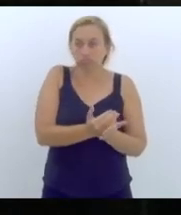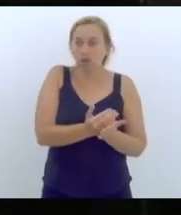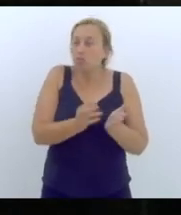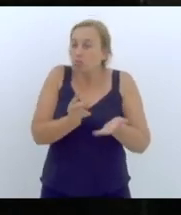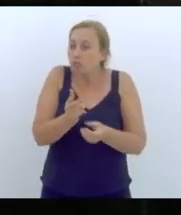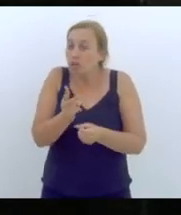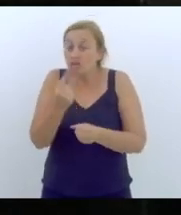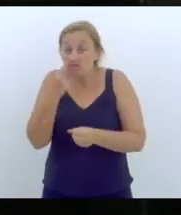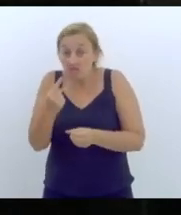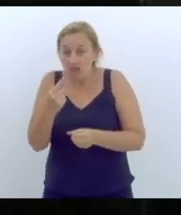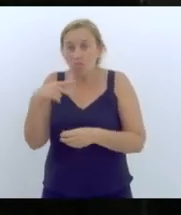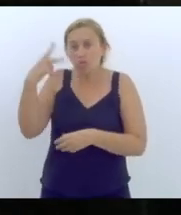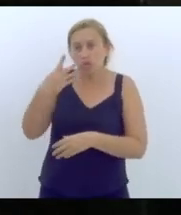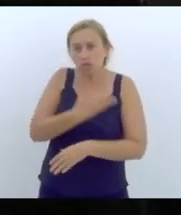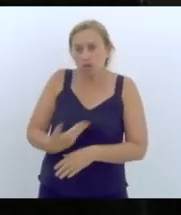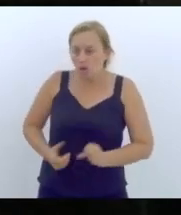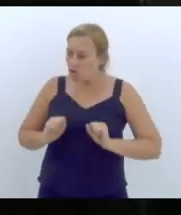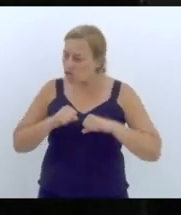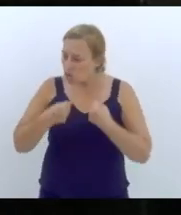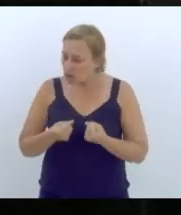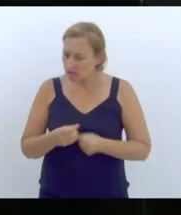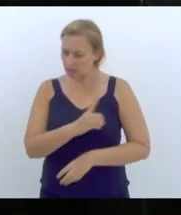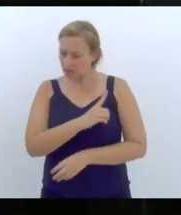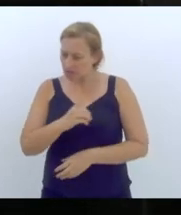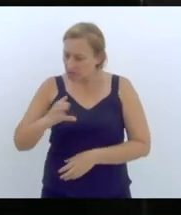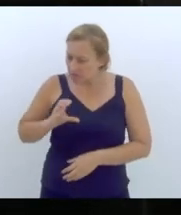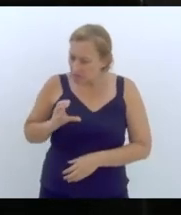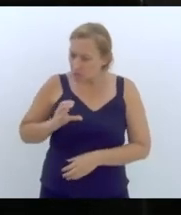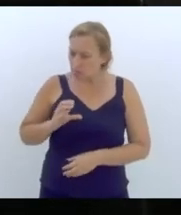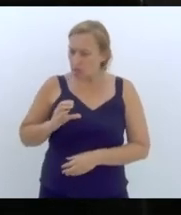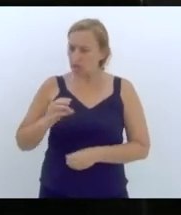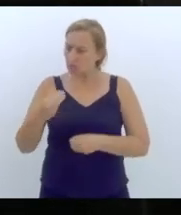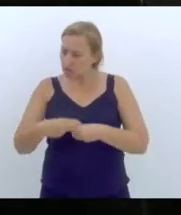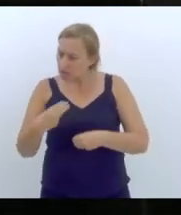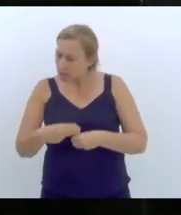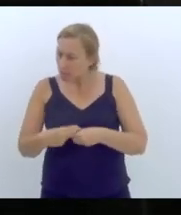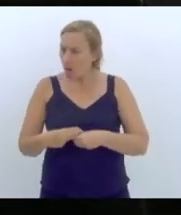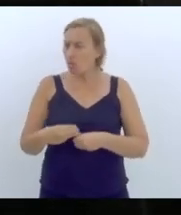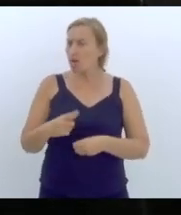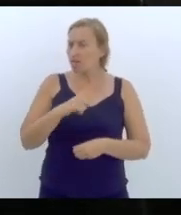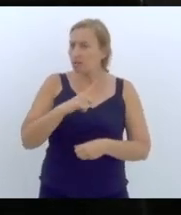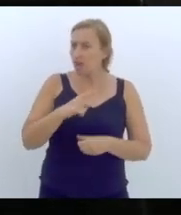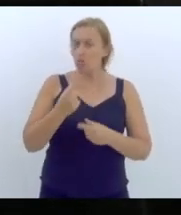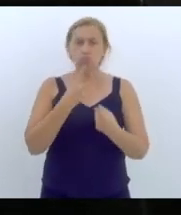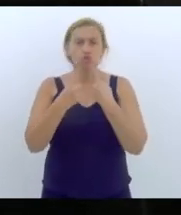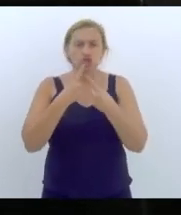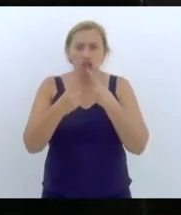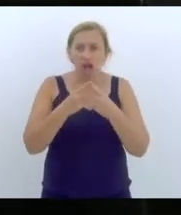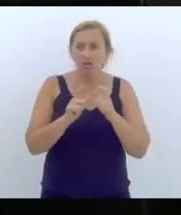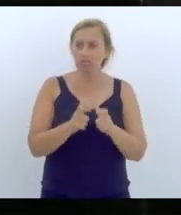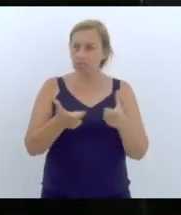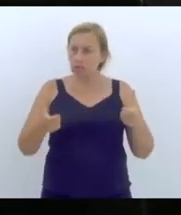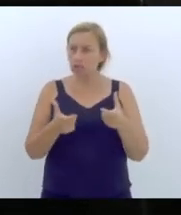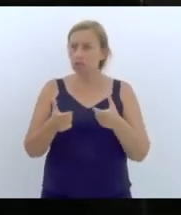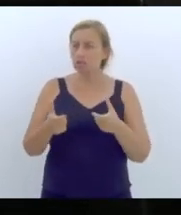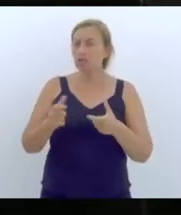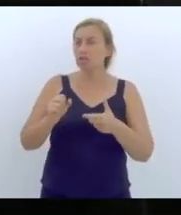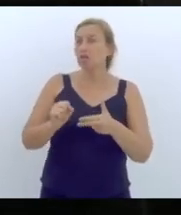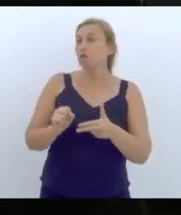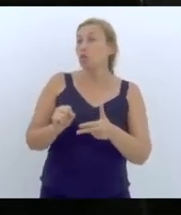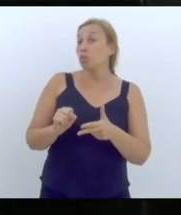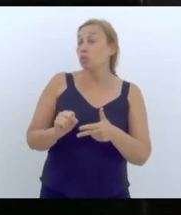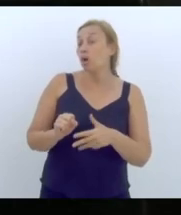públicas, de fortalecer a defesa civil municipal, de ter um maior diálogo com a defesa civil